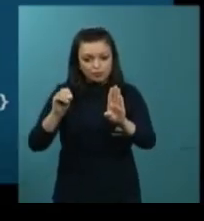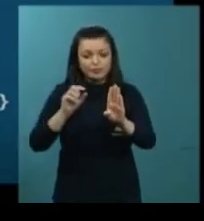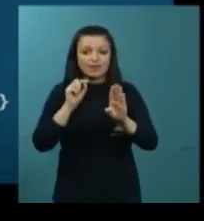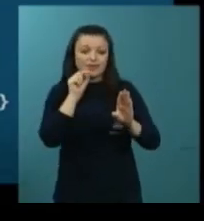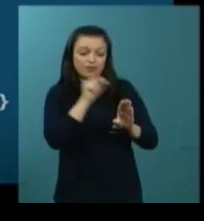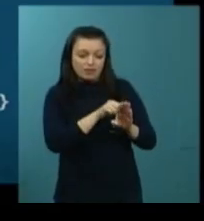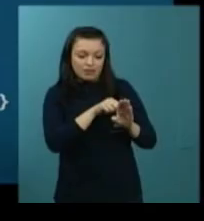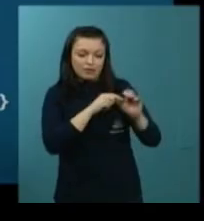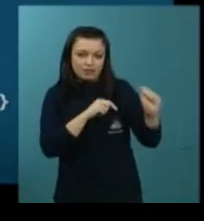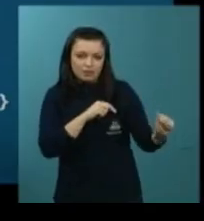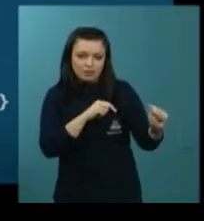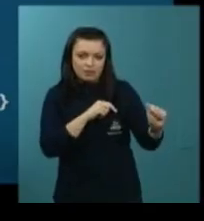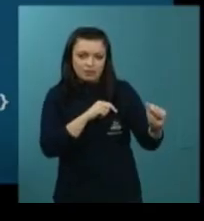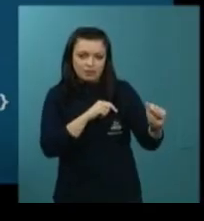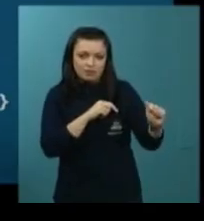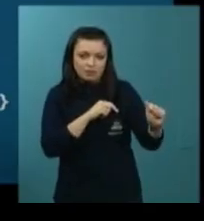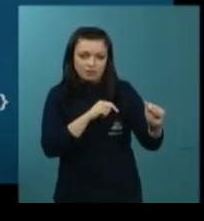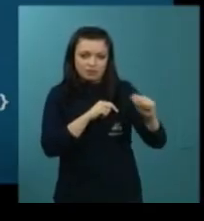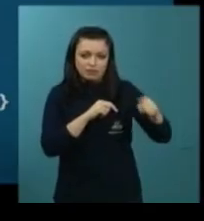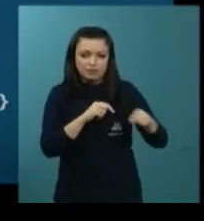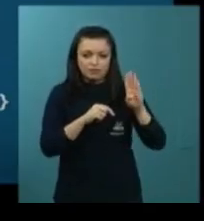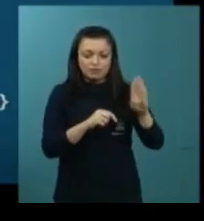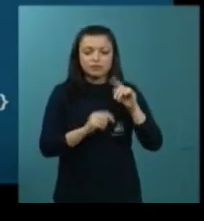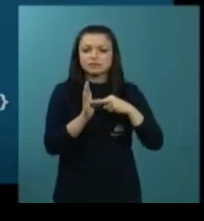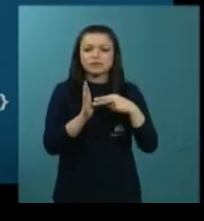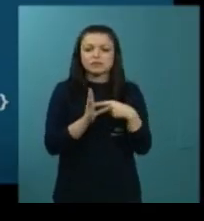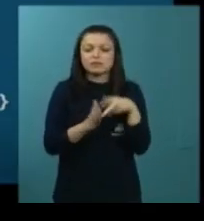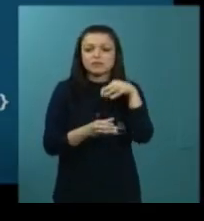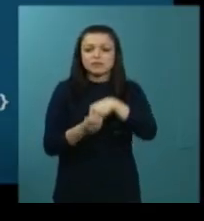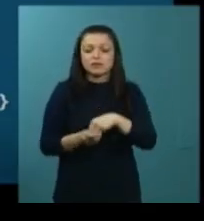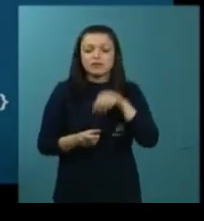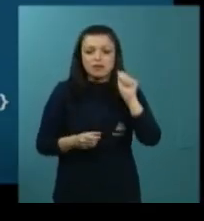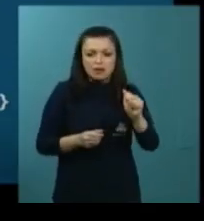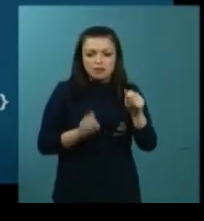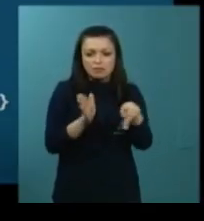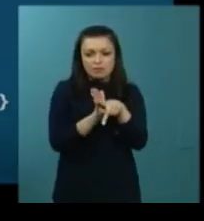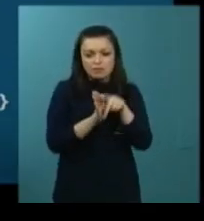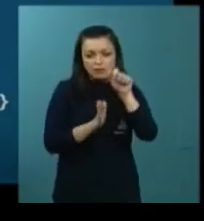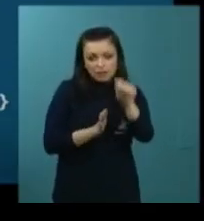tal que o A pertence ao conjunto A e o B